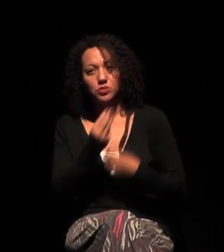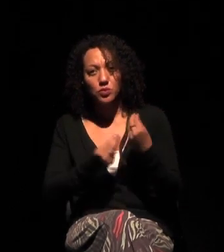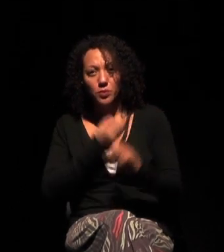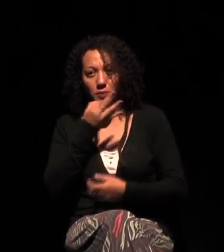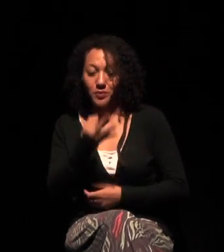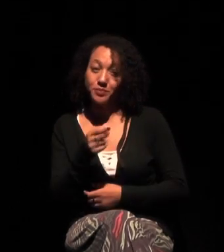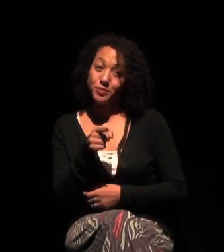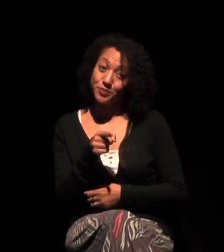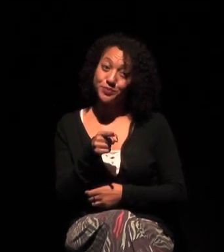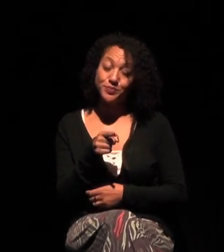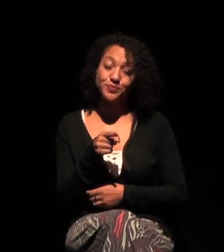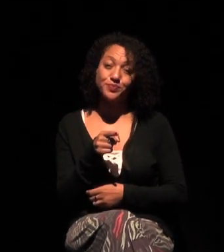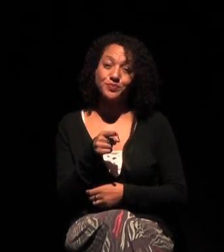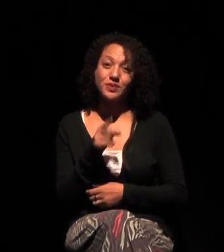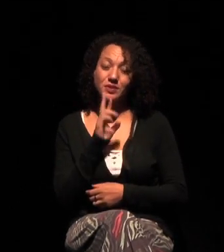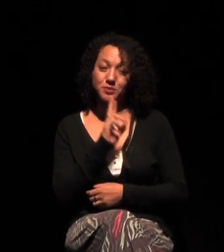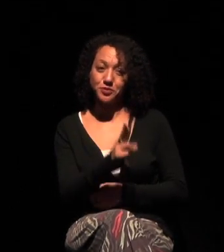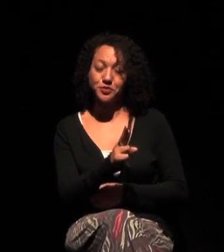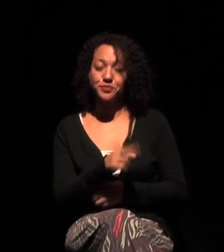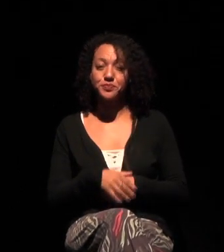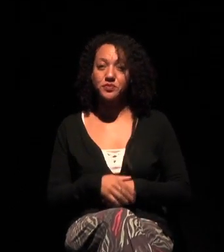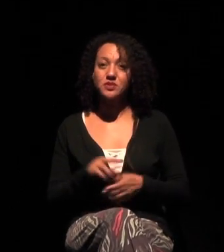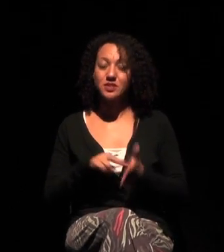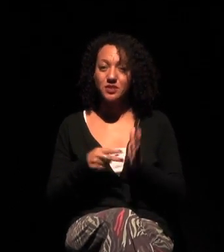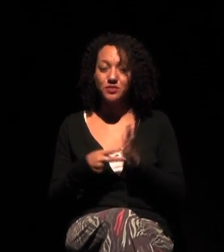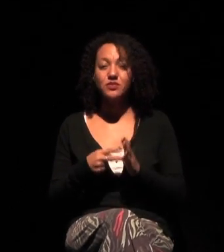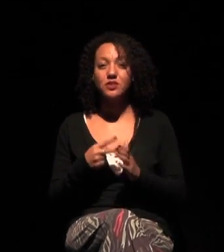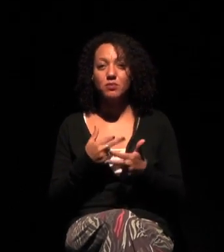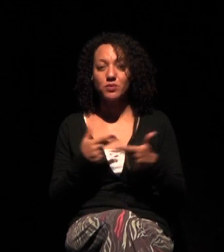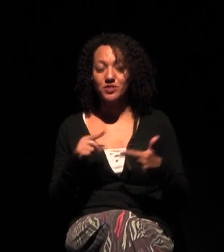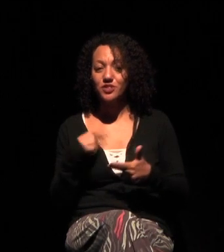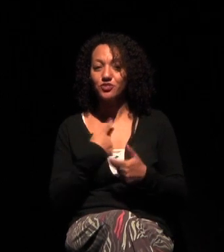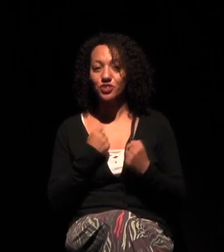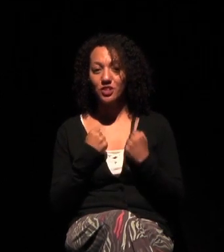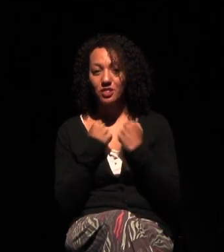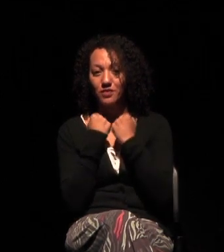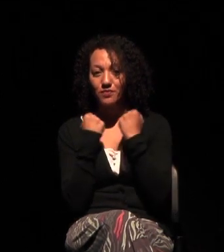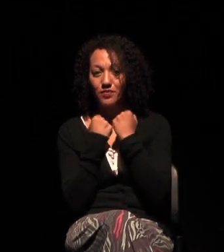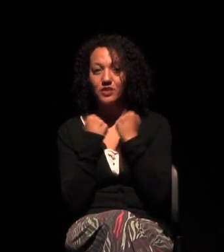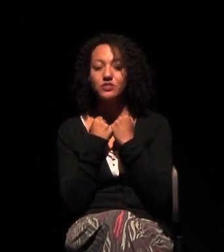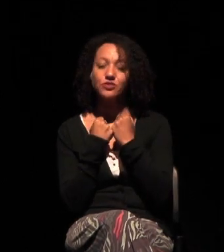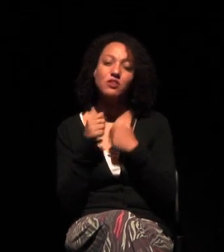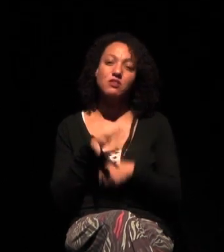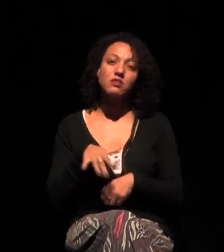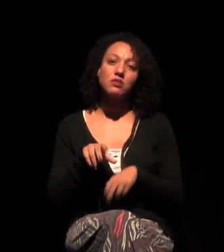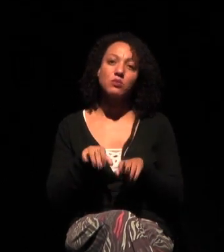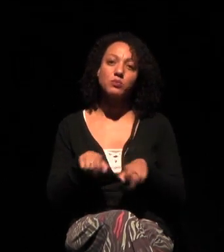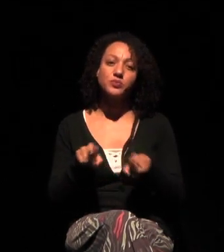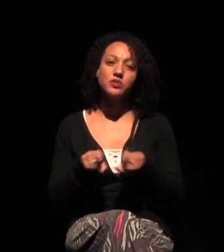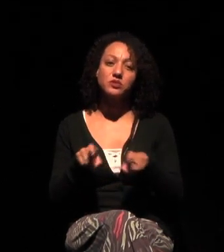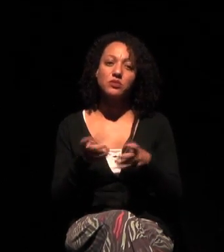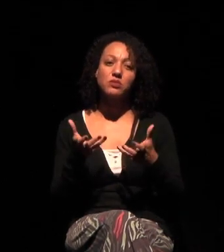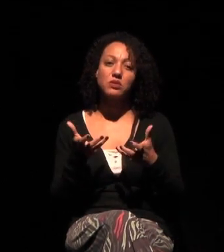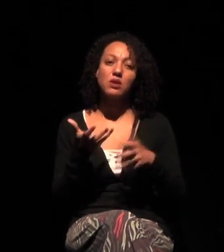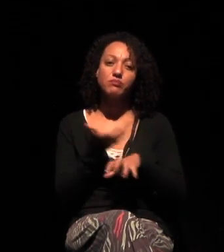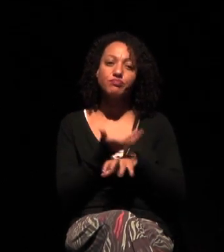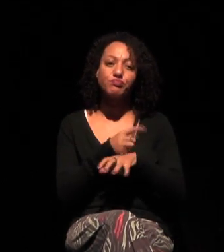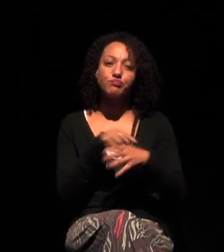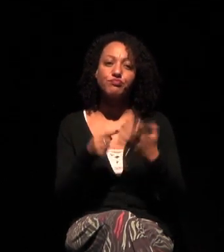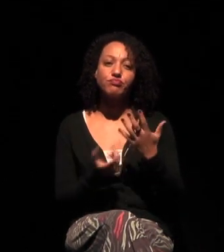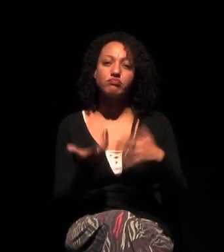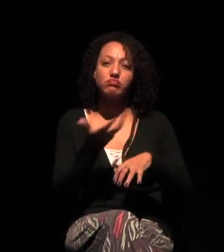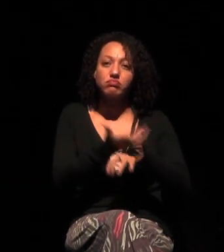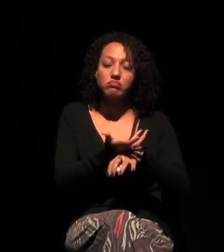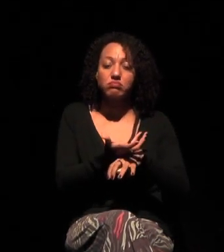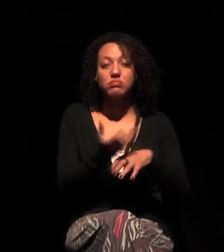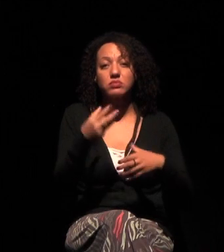né da bandeira que muitos carregam na comunidade de computação e talvez o futuro da